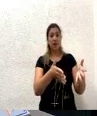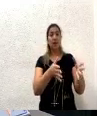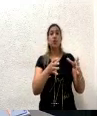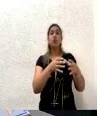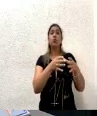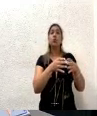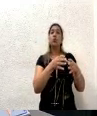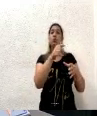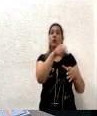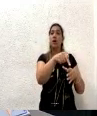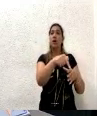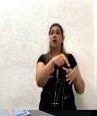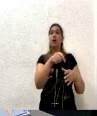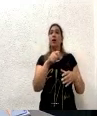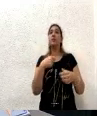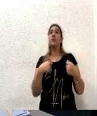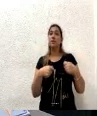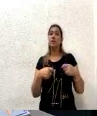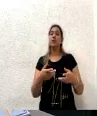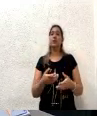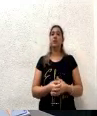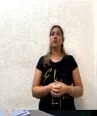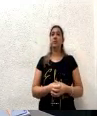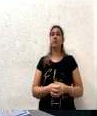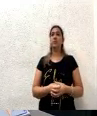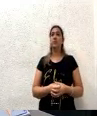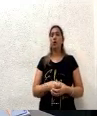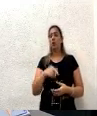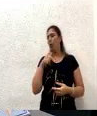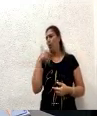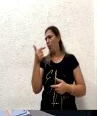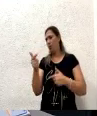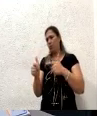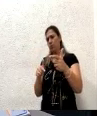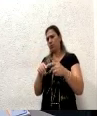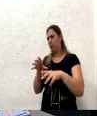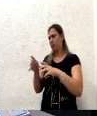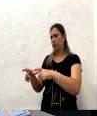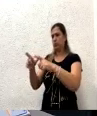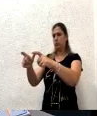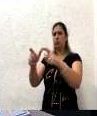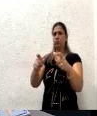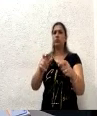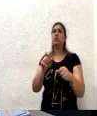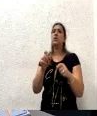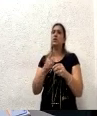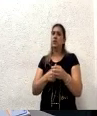comunidade que cuida muito. Então, como outras, né, da cidade.